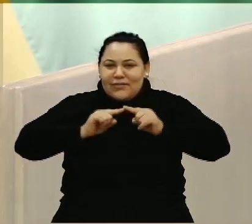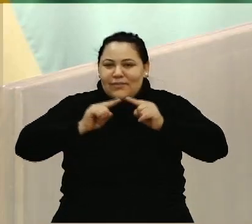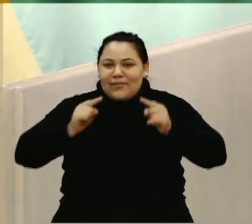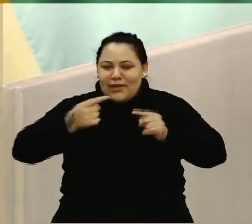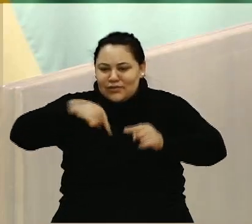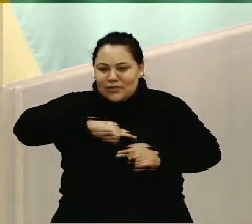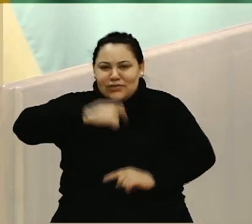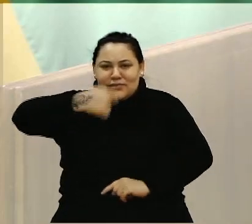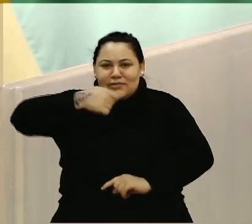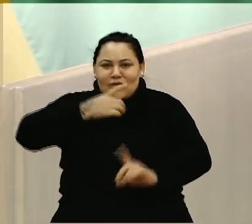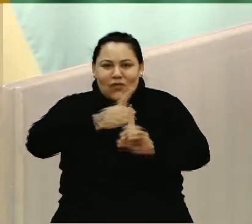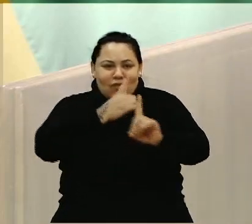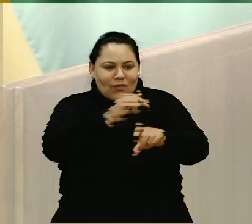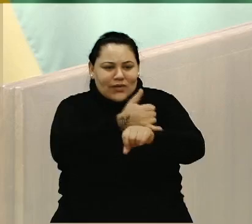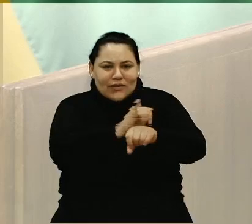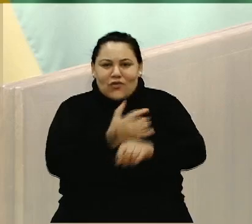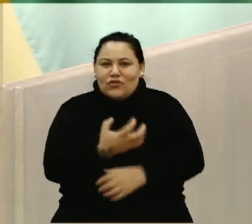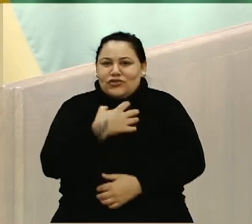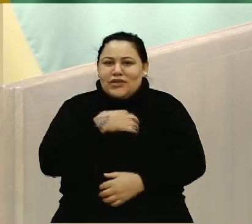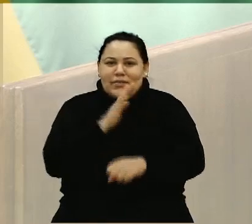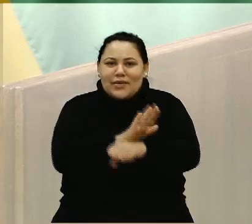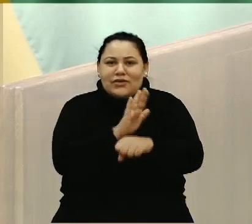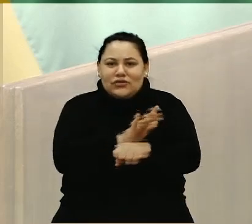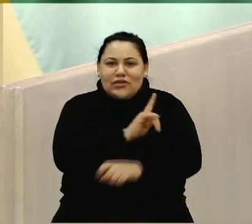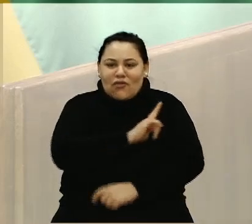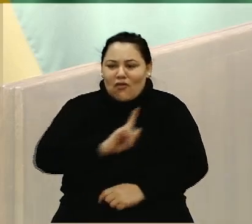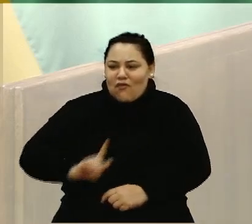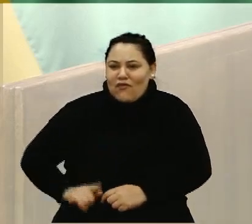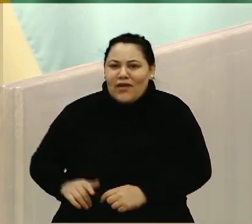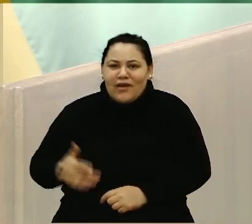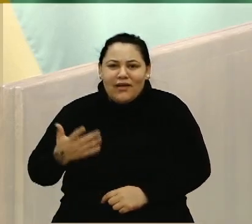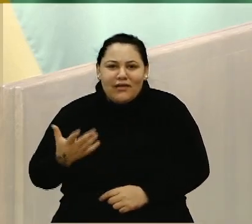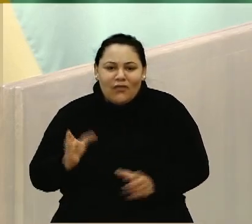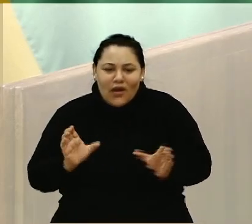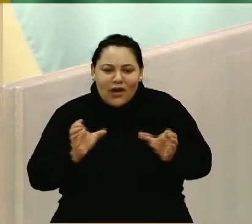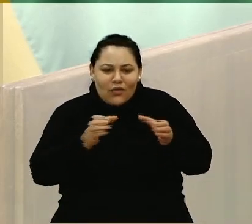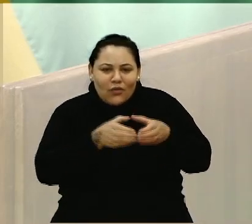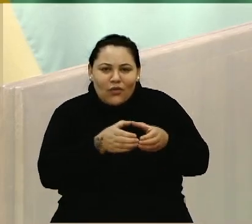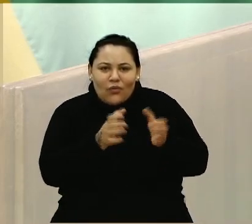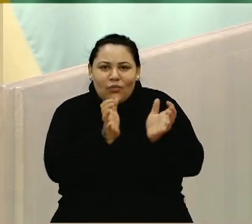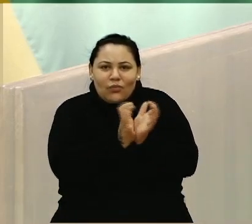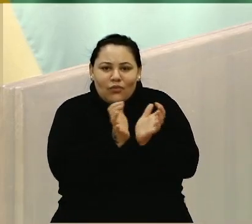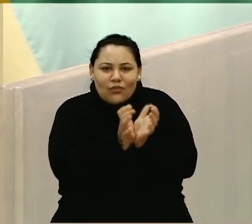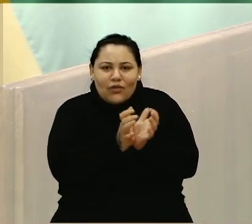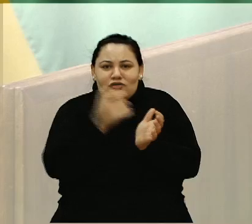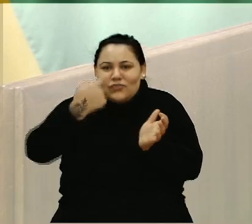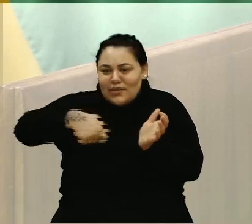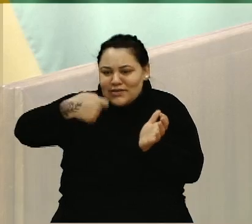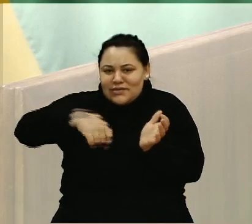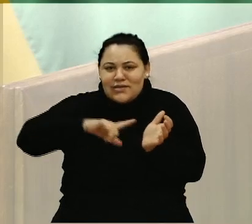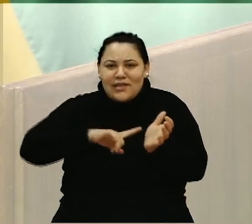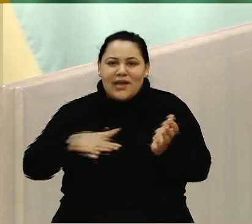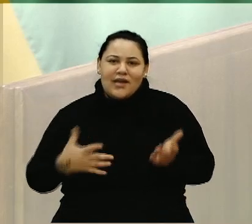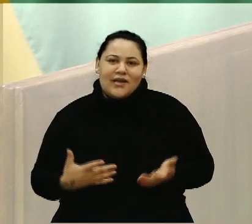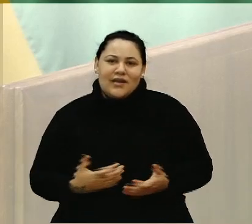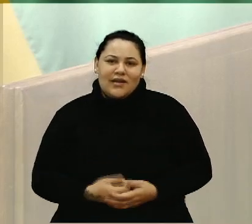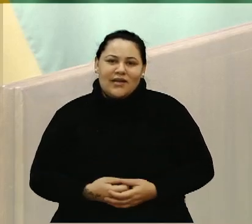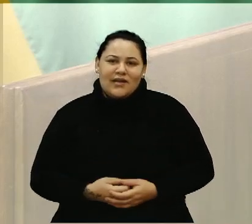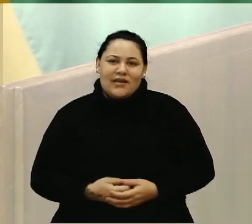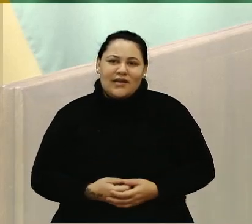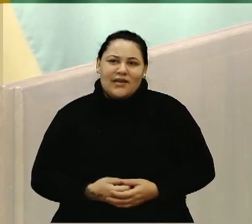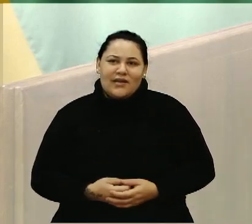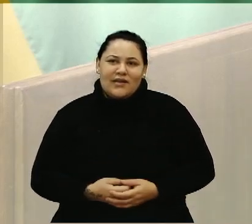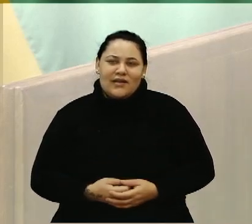achar uma forma. E isso é para ajudar o governo. Equipe nós precisamos, gente. Não é possível,